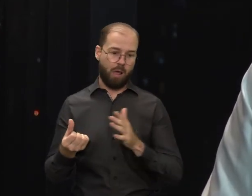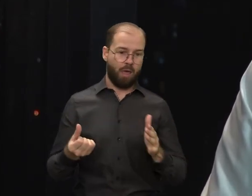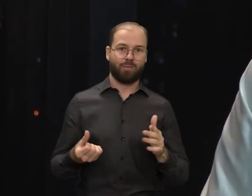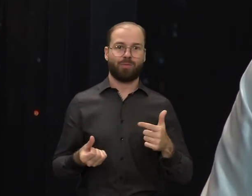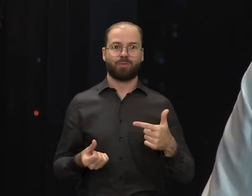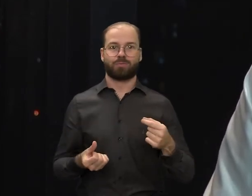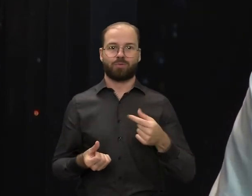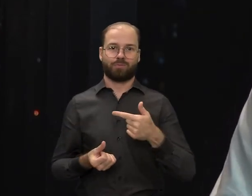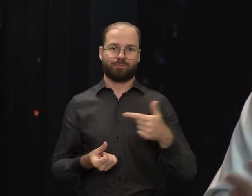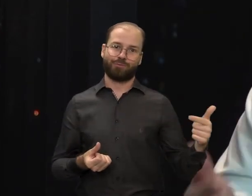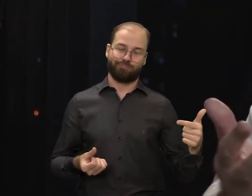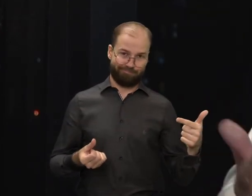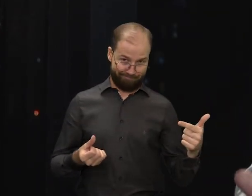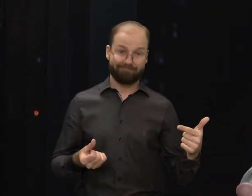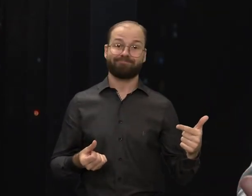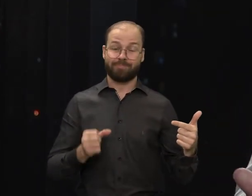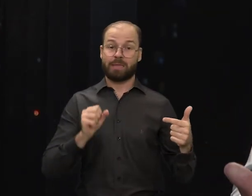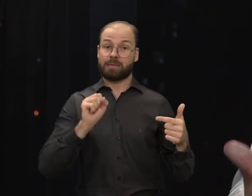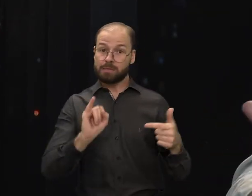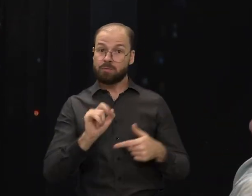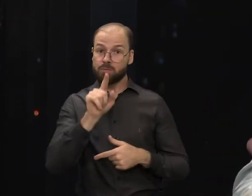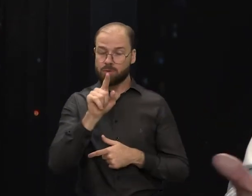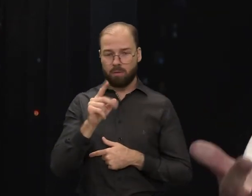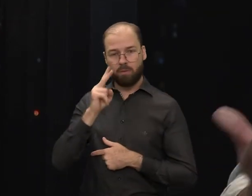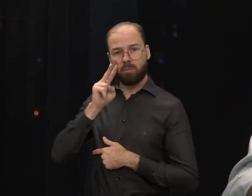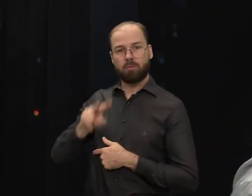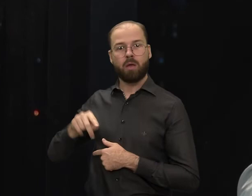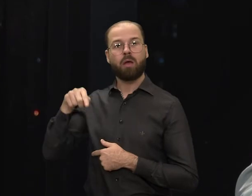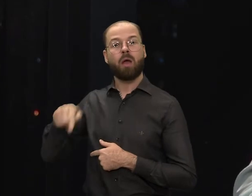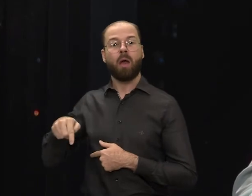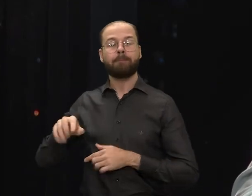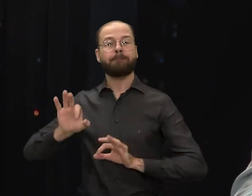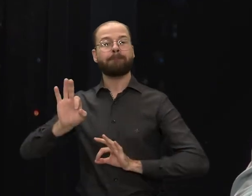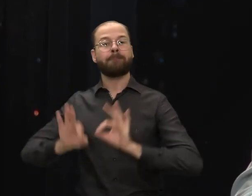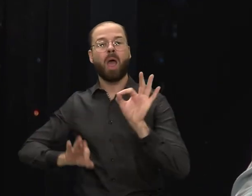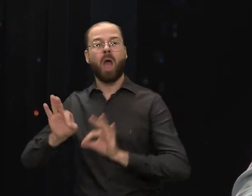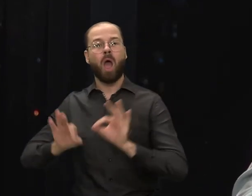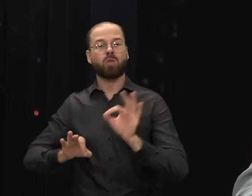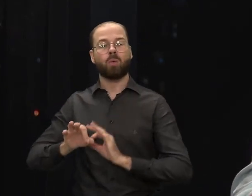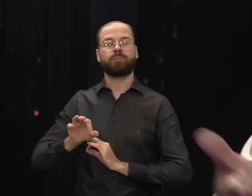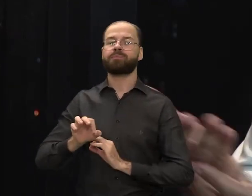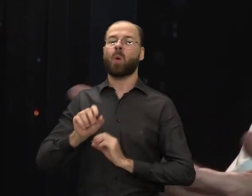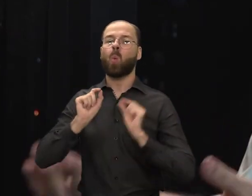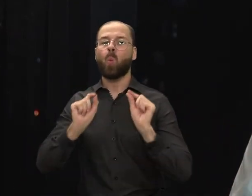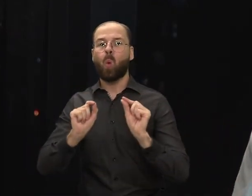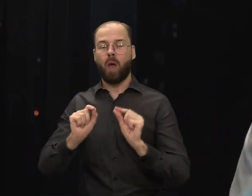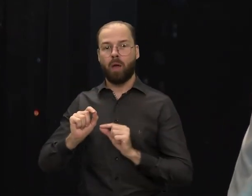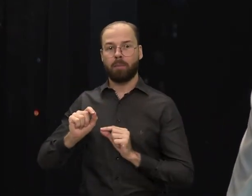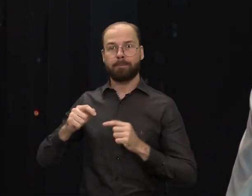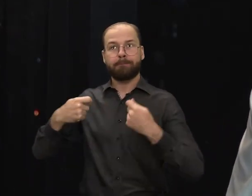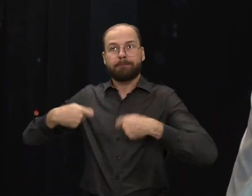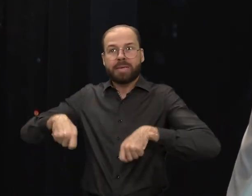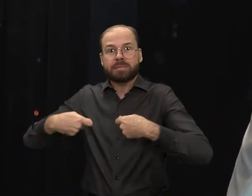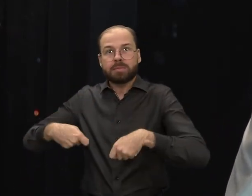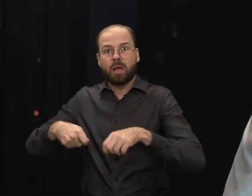2022, quando você pega o plano, o que era para ser feito e o que foi feito, só foi feito